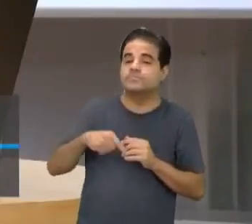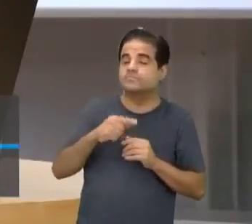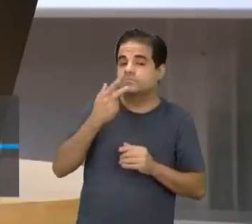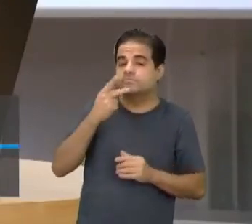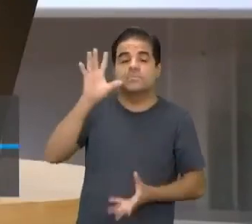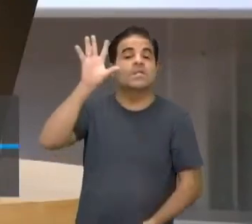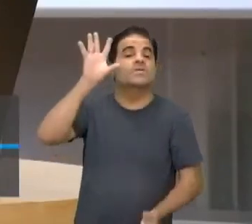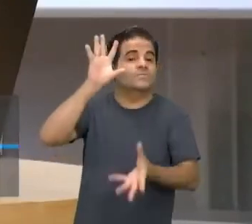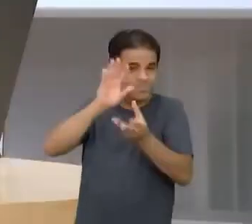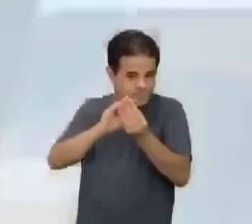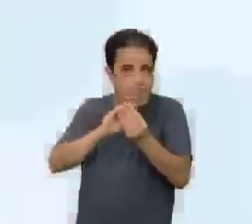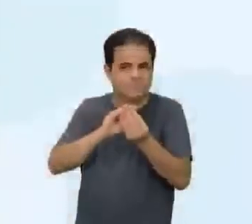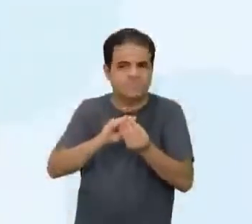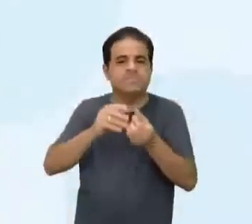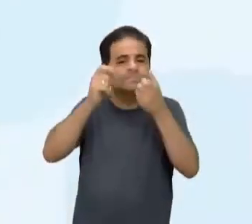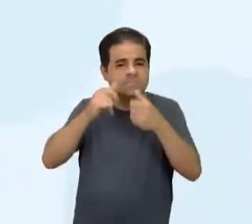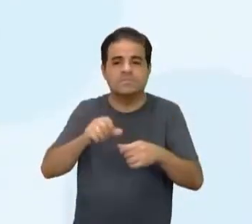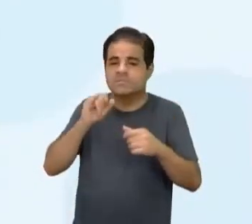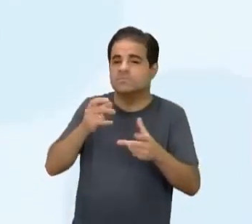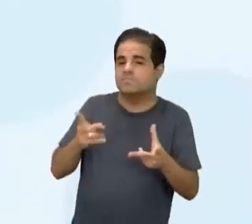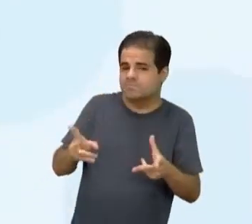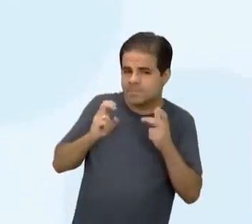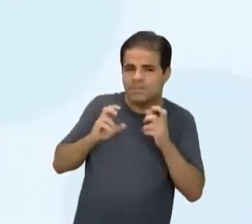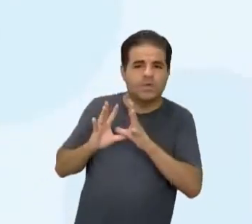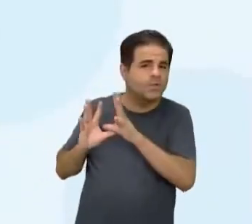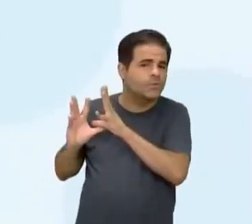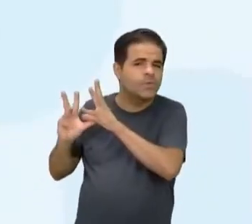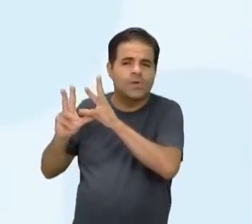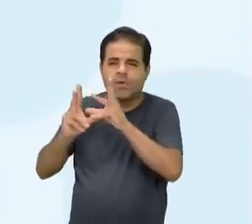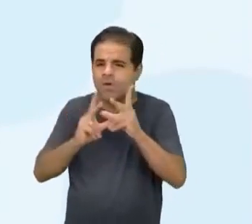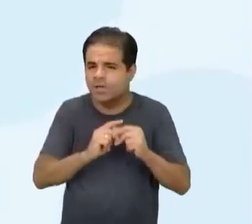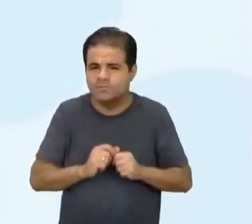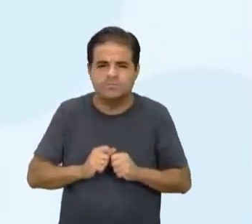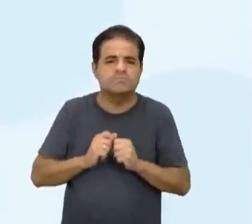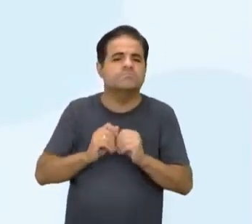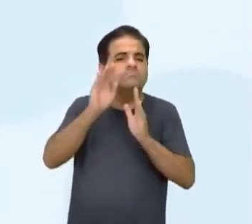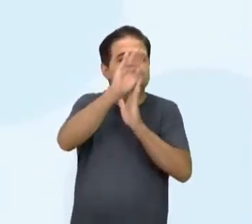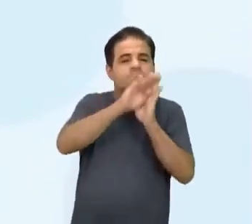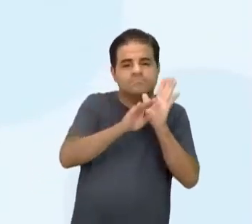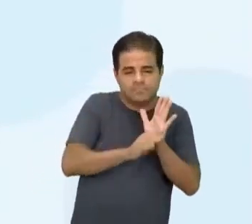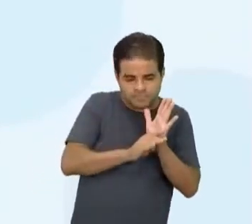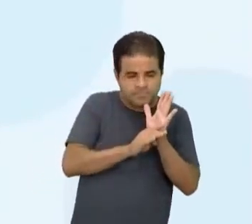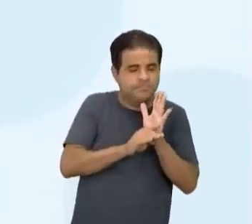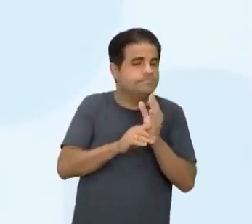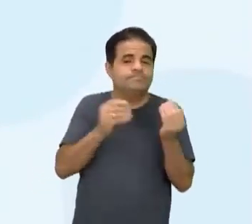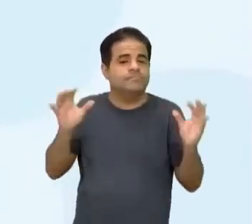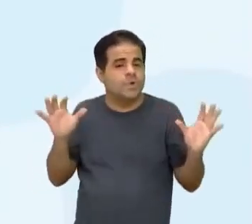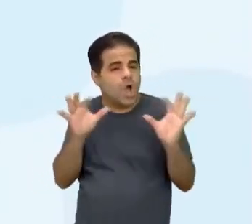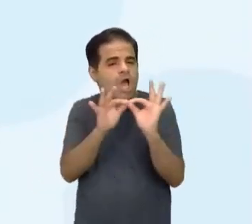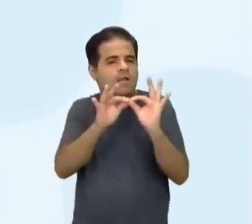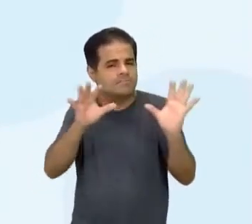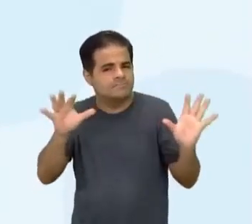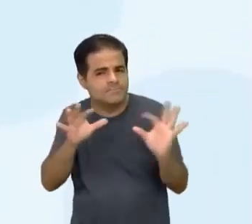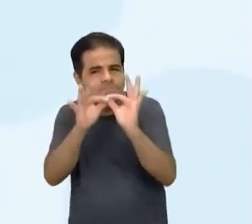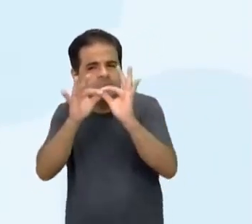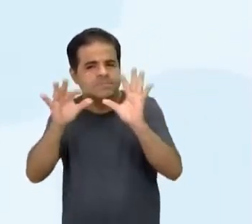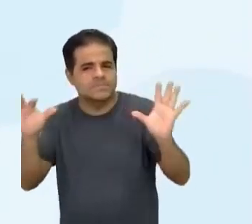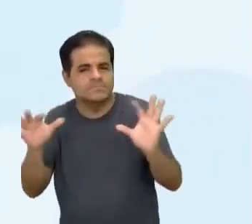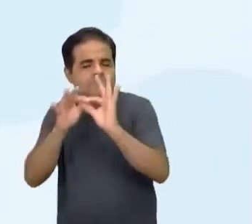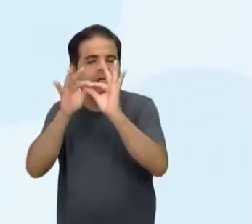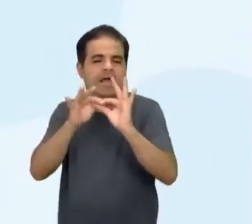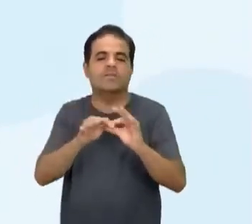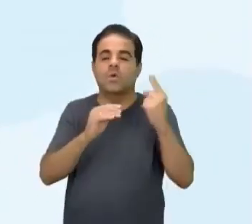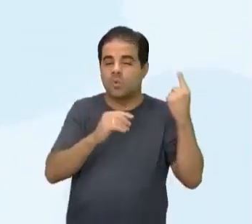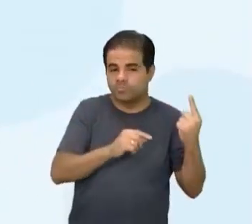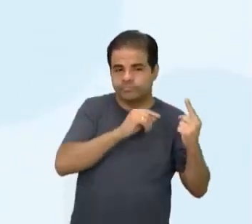que resume isso, né? Se a gente perceber, todos os princípios, eles estão conectados, né? Eles estão interligados,